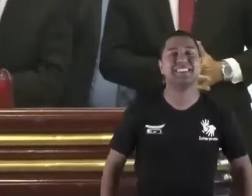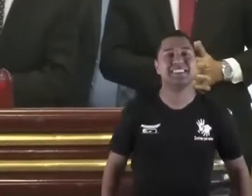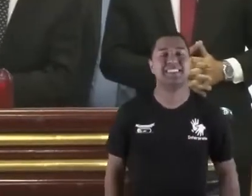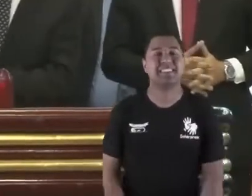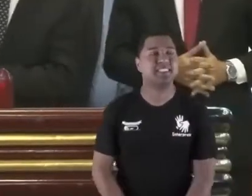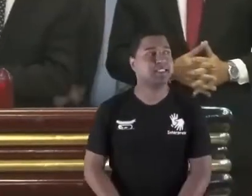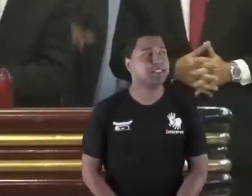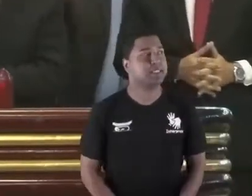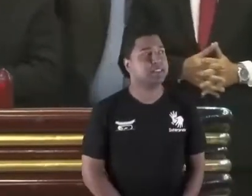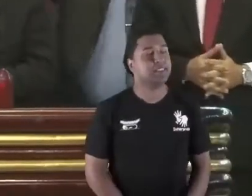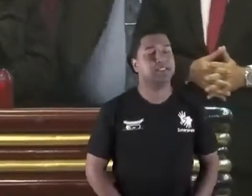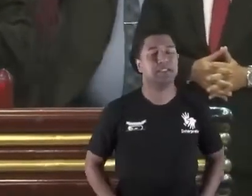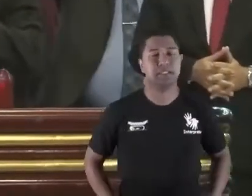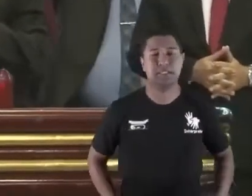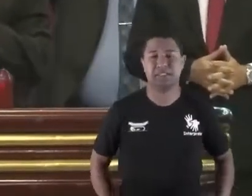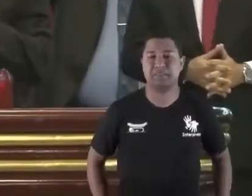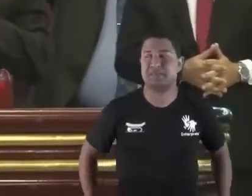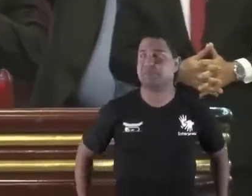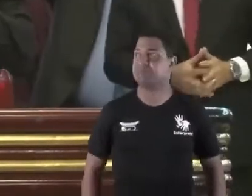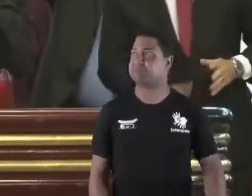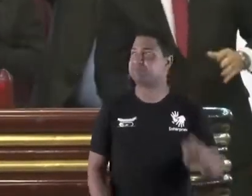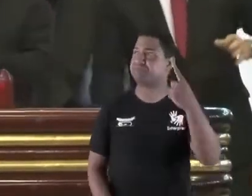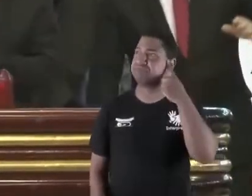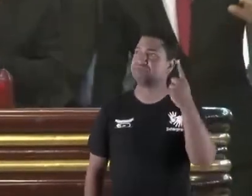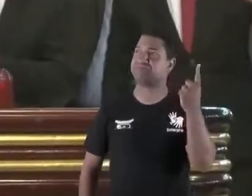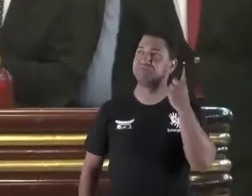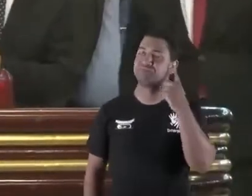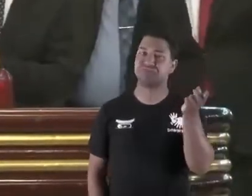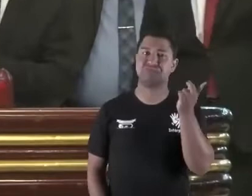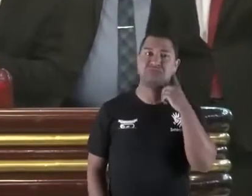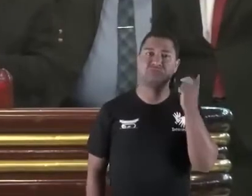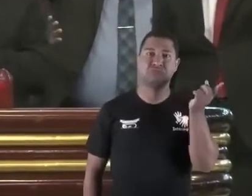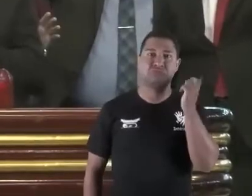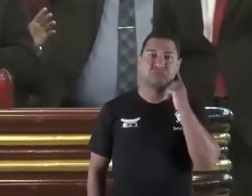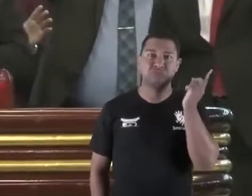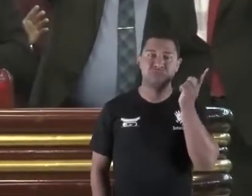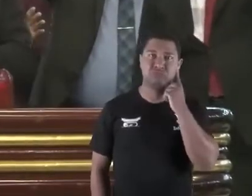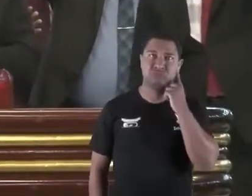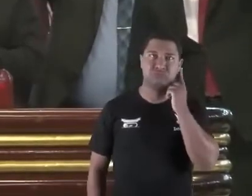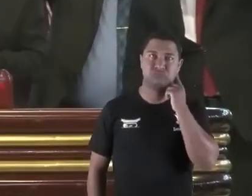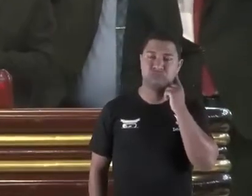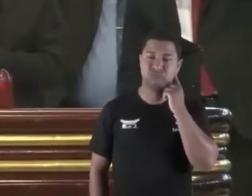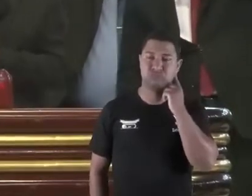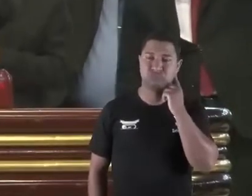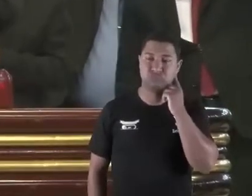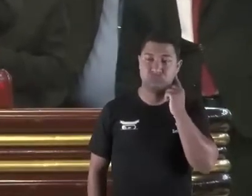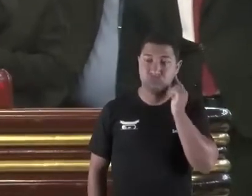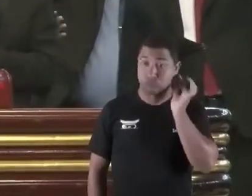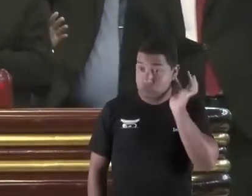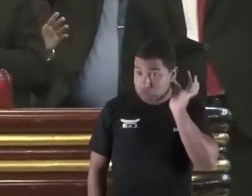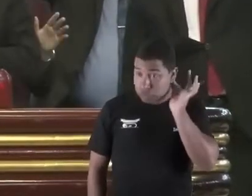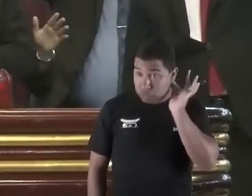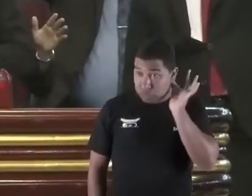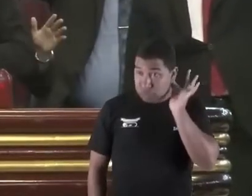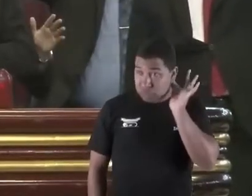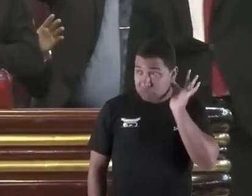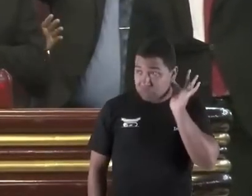Maravilhoso Deus e eterno Pai, nós estamos nesse momento te agradecendo, ó meu